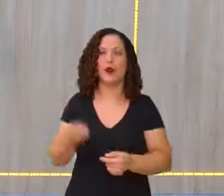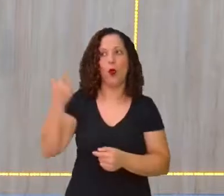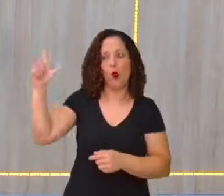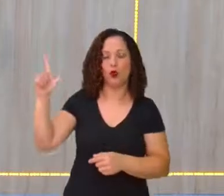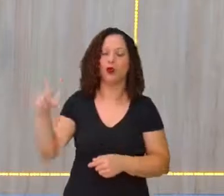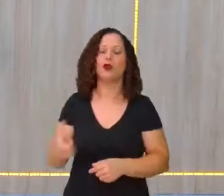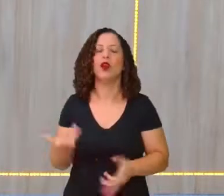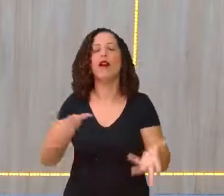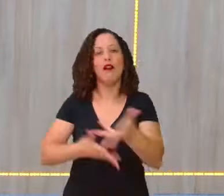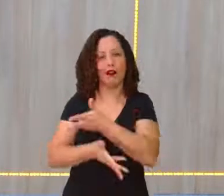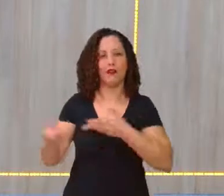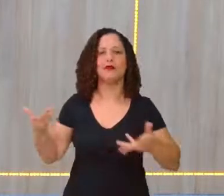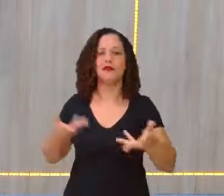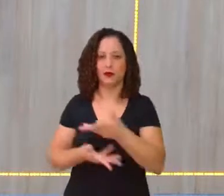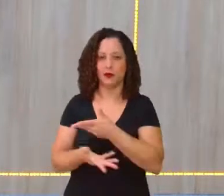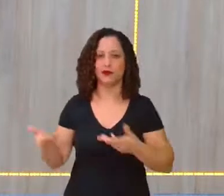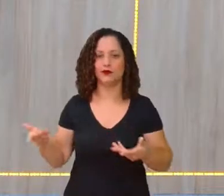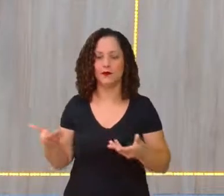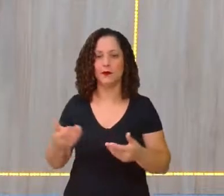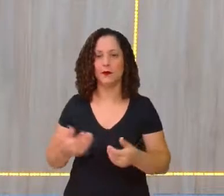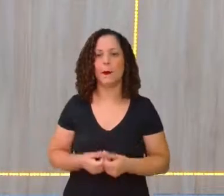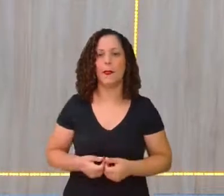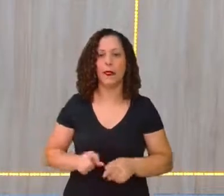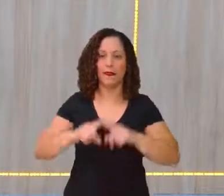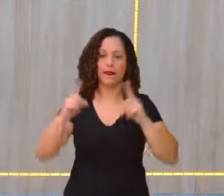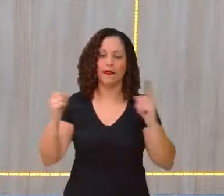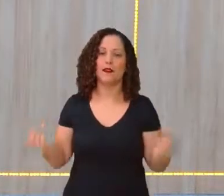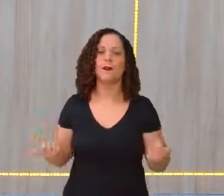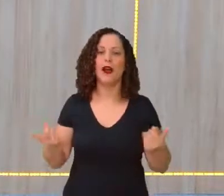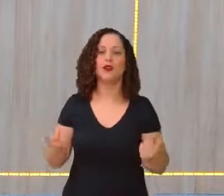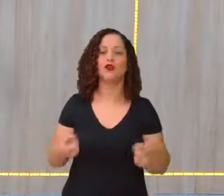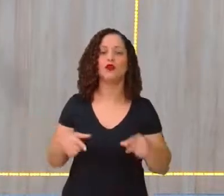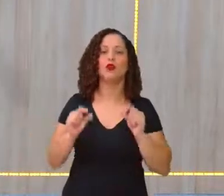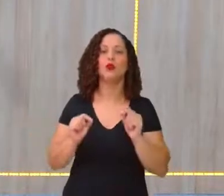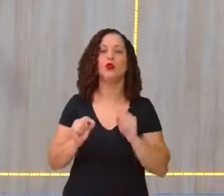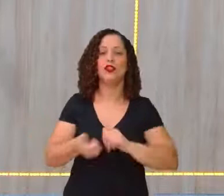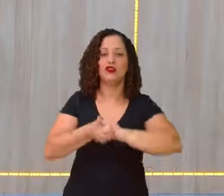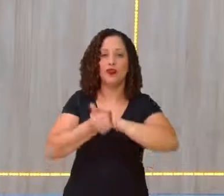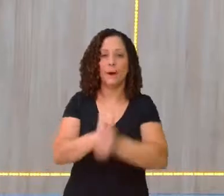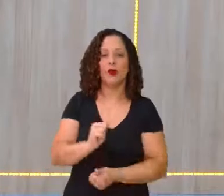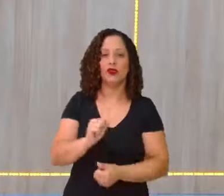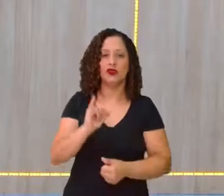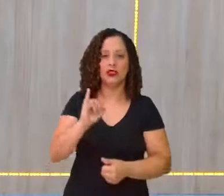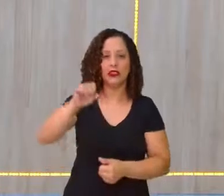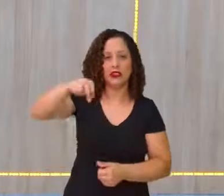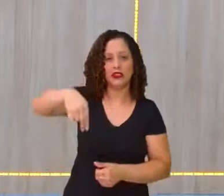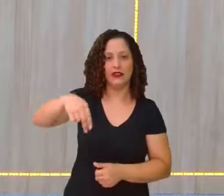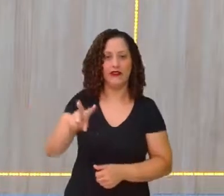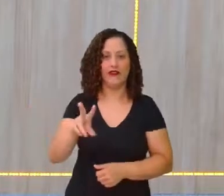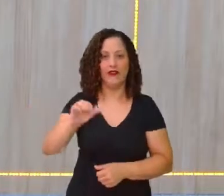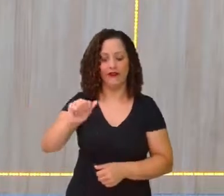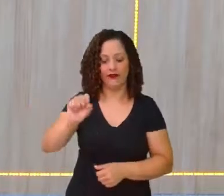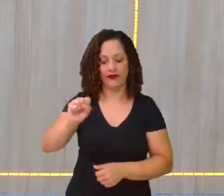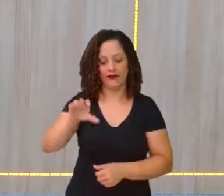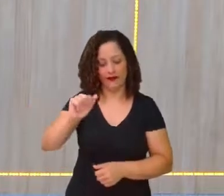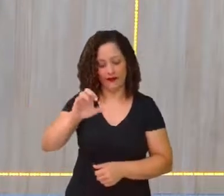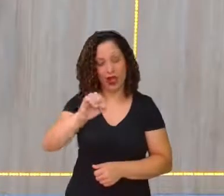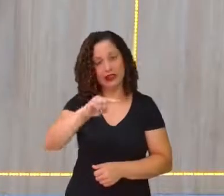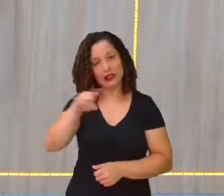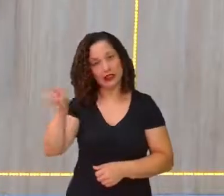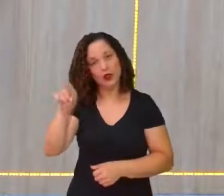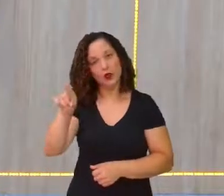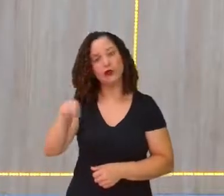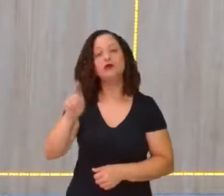outra relação. Mas nos esportes de invasão, que a gente já viu, tem essa relação de ataque e defesa.